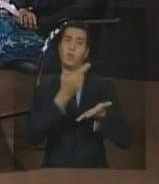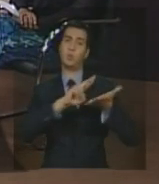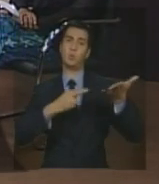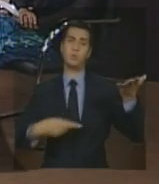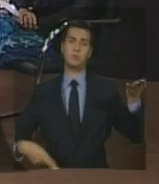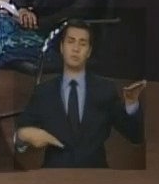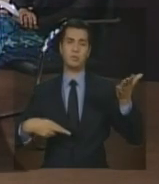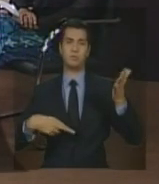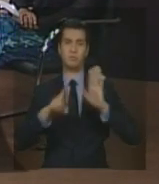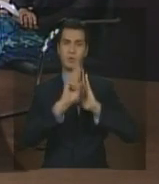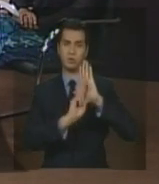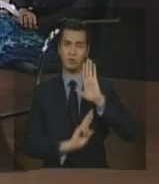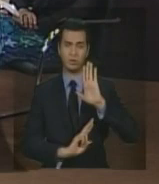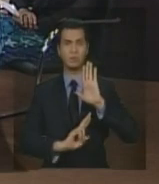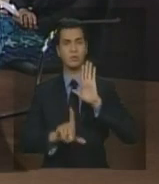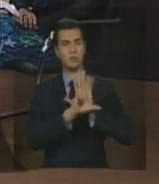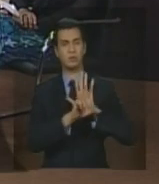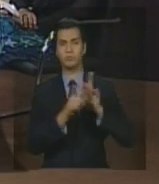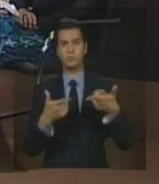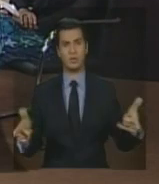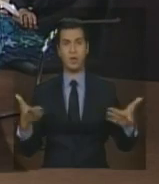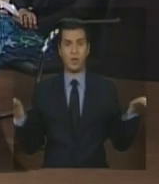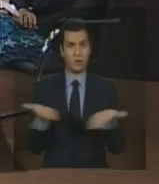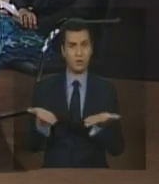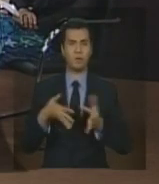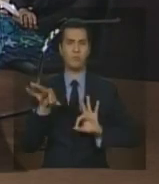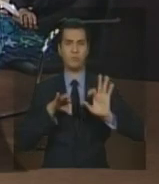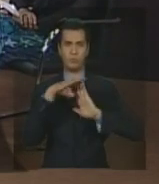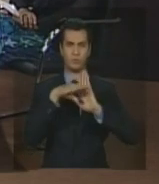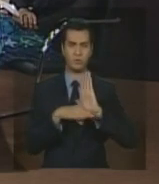e com a formalização do plano agora, a gente sabe que vai regulamentar.